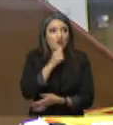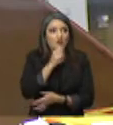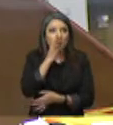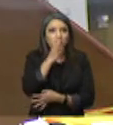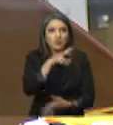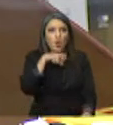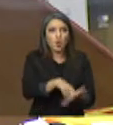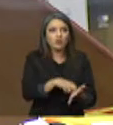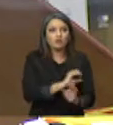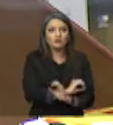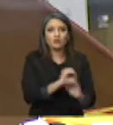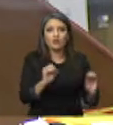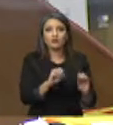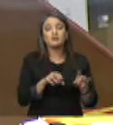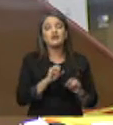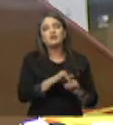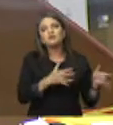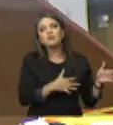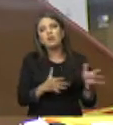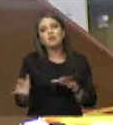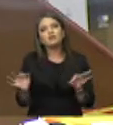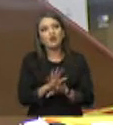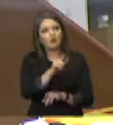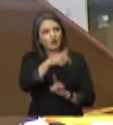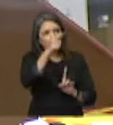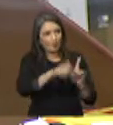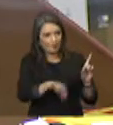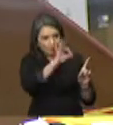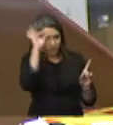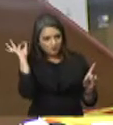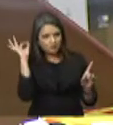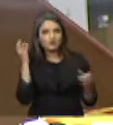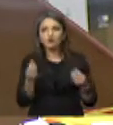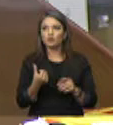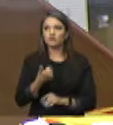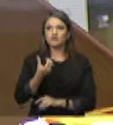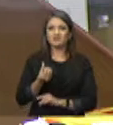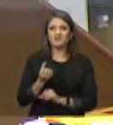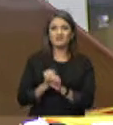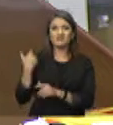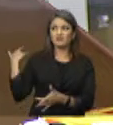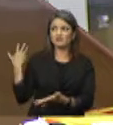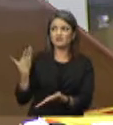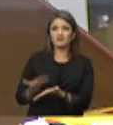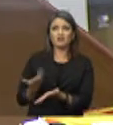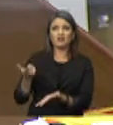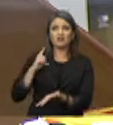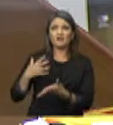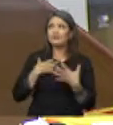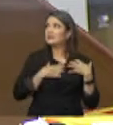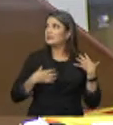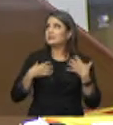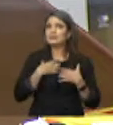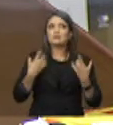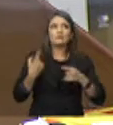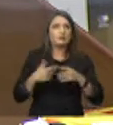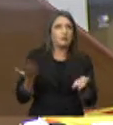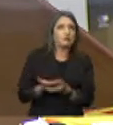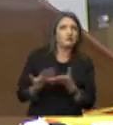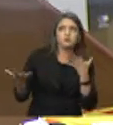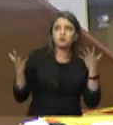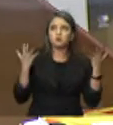condenação se ao final ela viesse a sua vida como ficam esses e de angústia corresponder a uma ação de improbidade